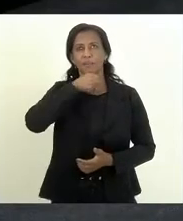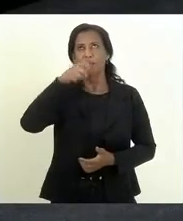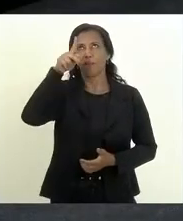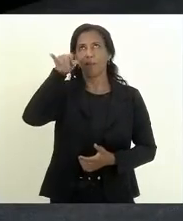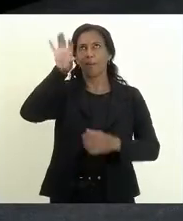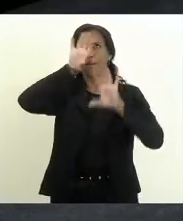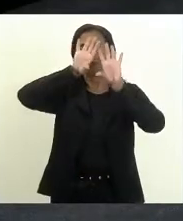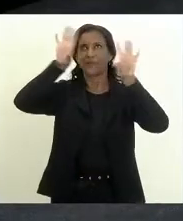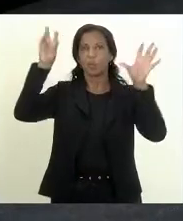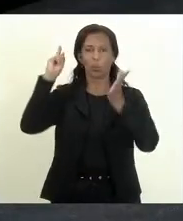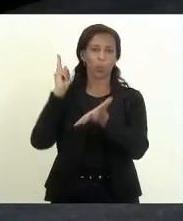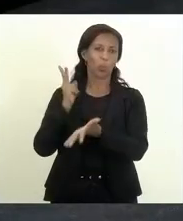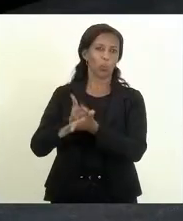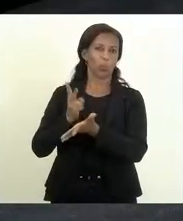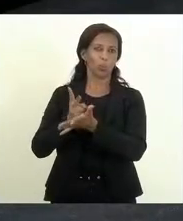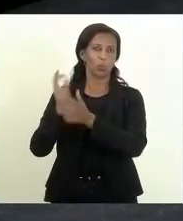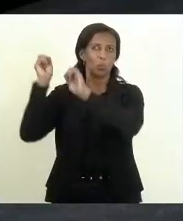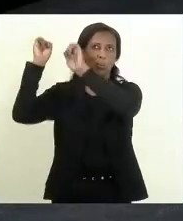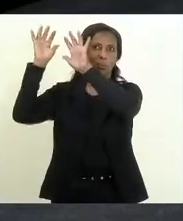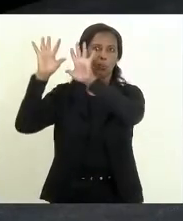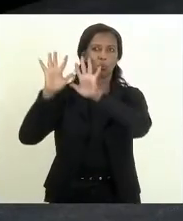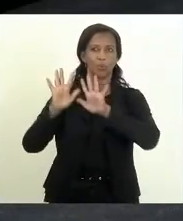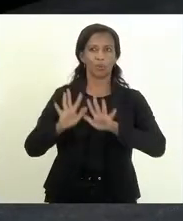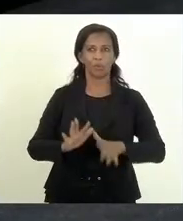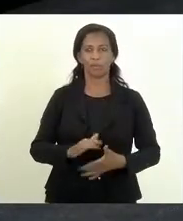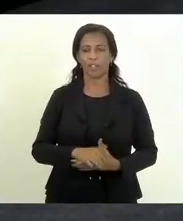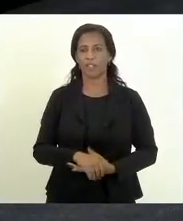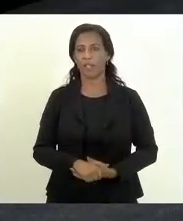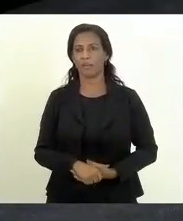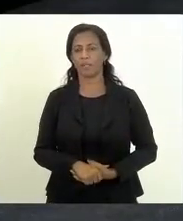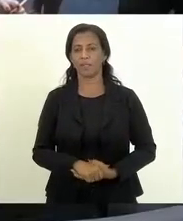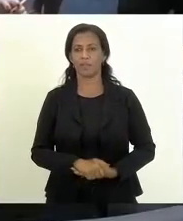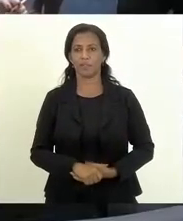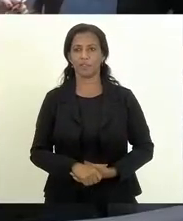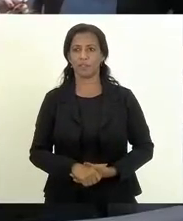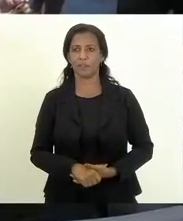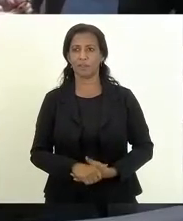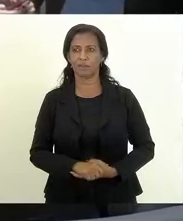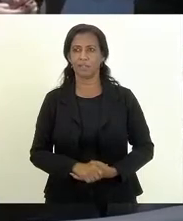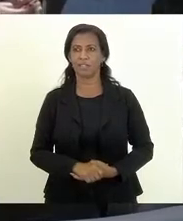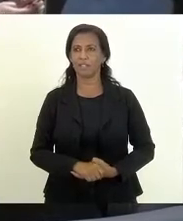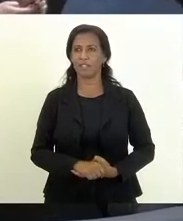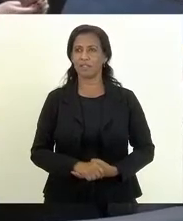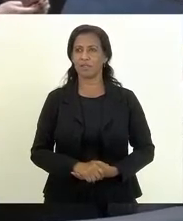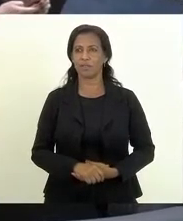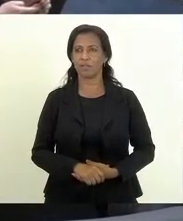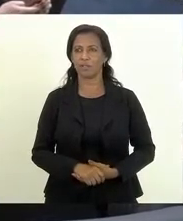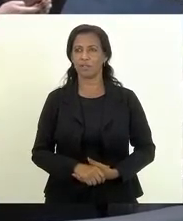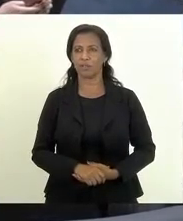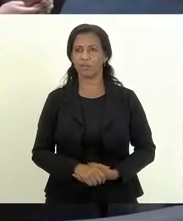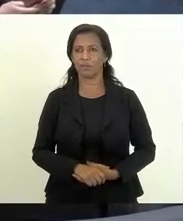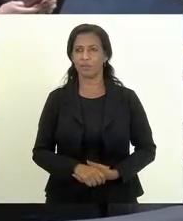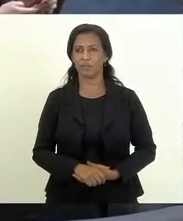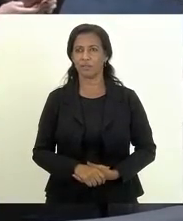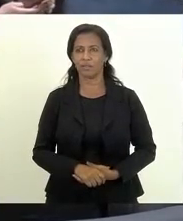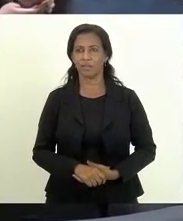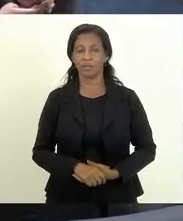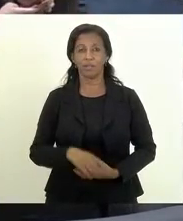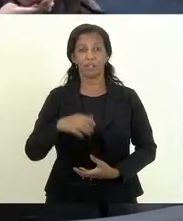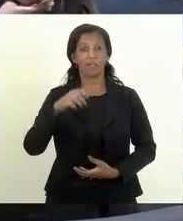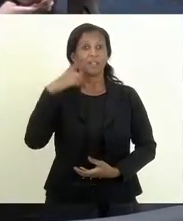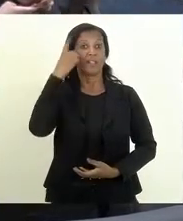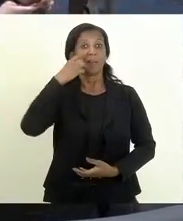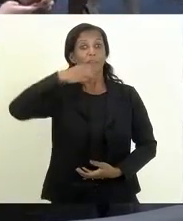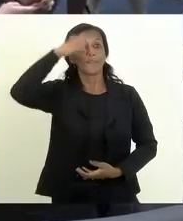está no céu, continue aí derramando suas bênçãos sobre nós. Obrigada. Obrigado, deputada Marta. Deputado Márcio Pacheco. Senhor